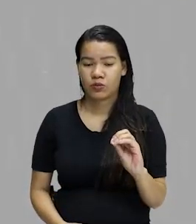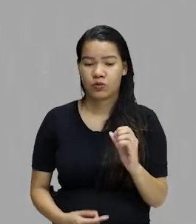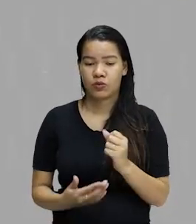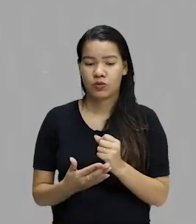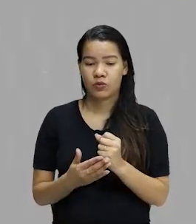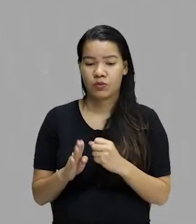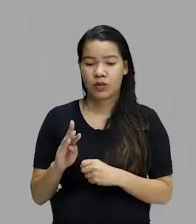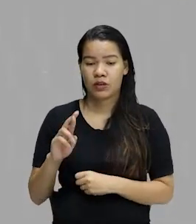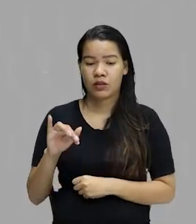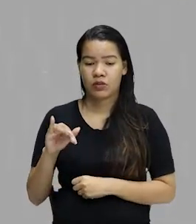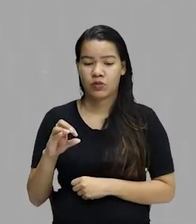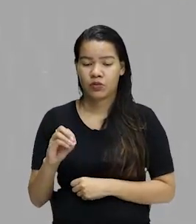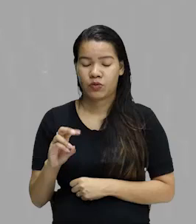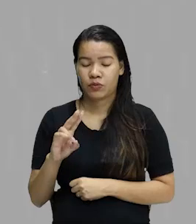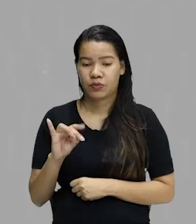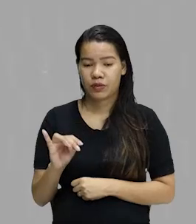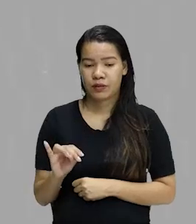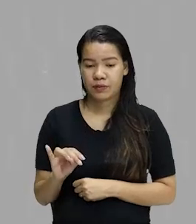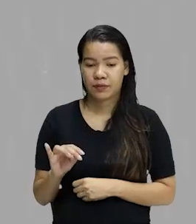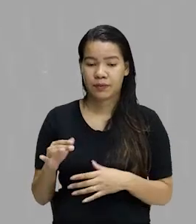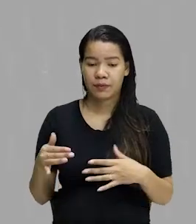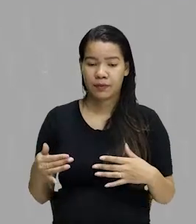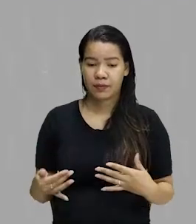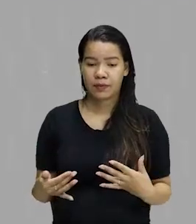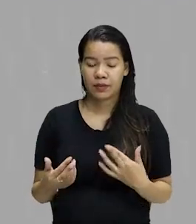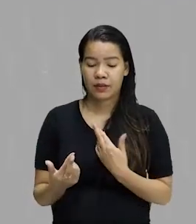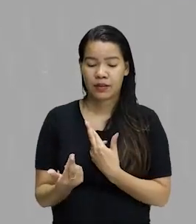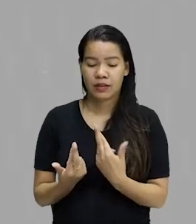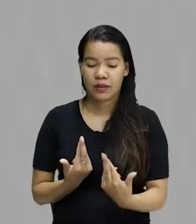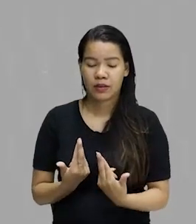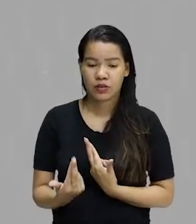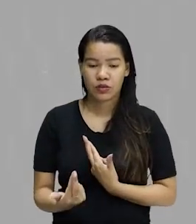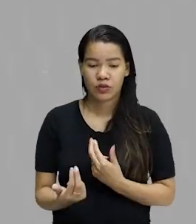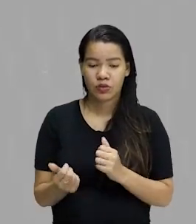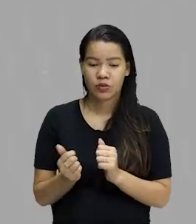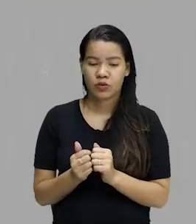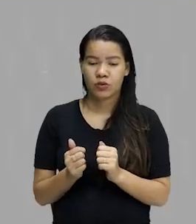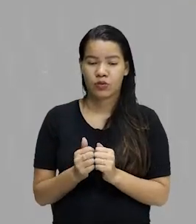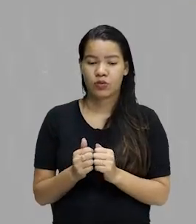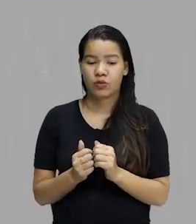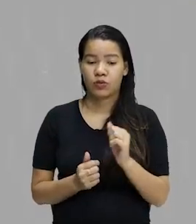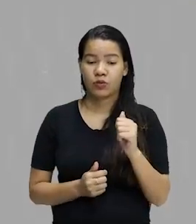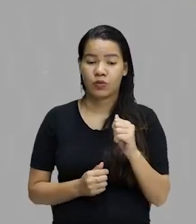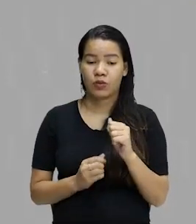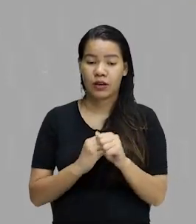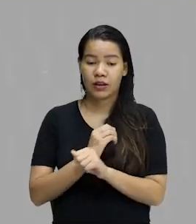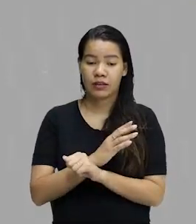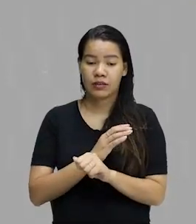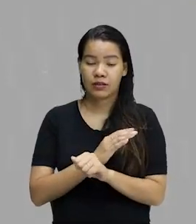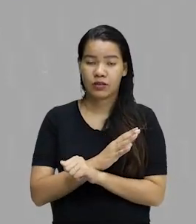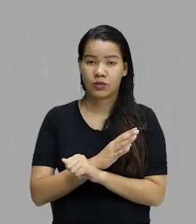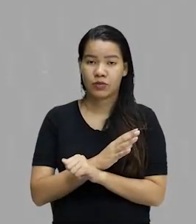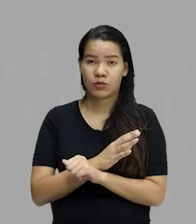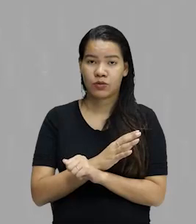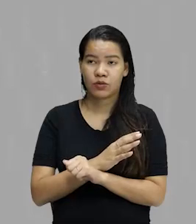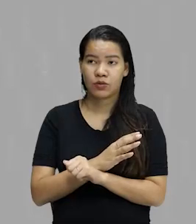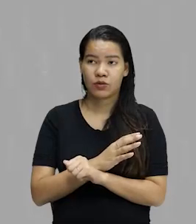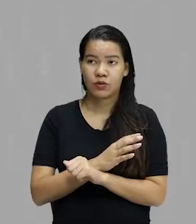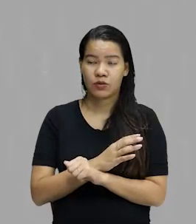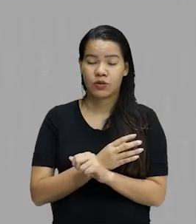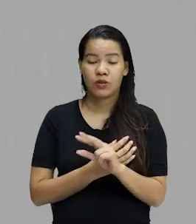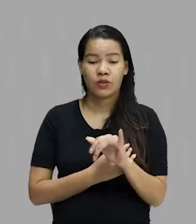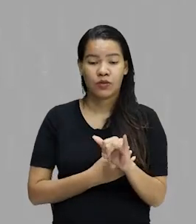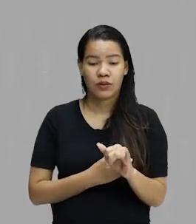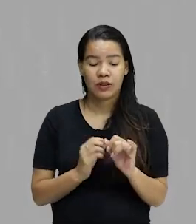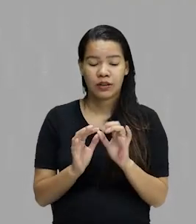de bário ele vai, então, reagir com o ácido nítrico, certo? E aí